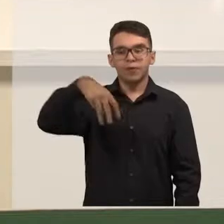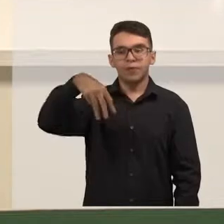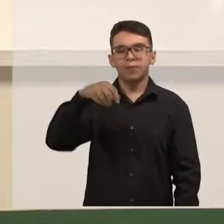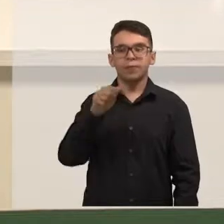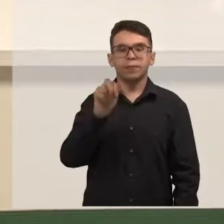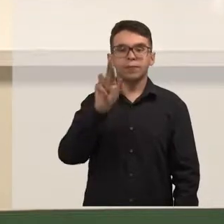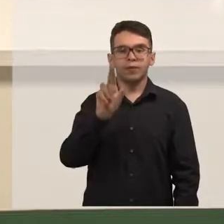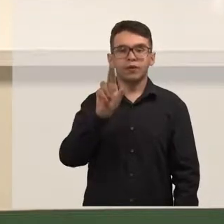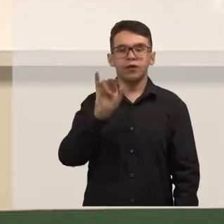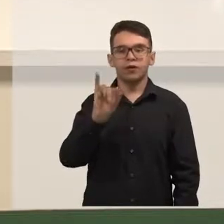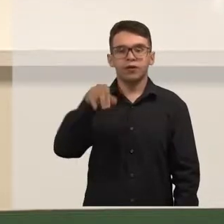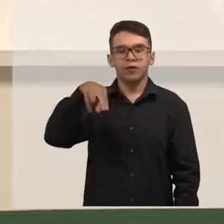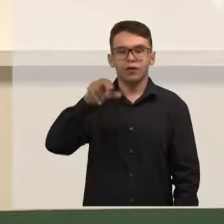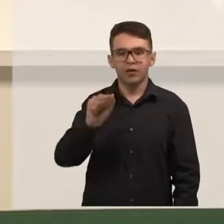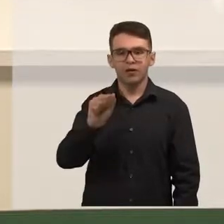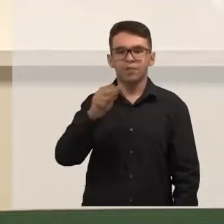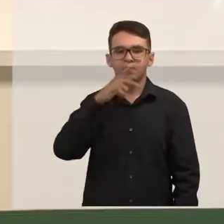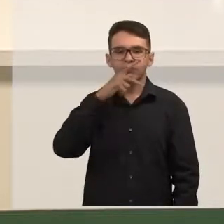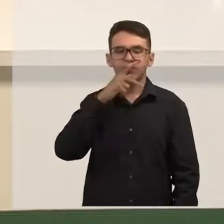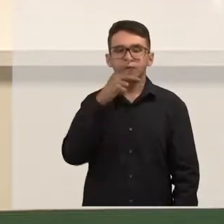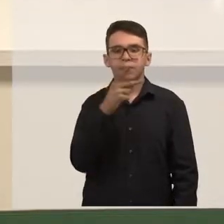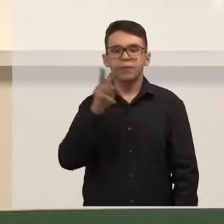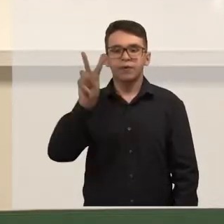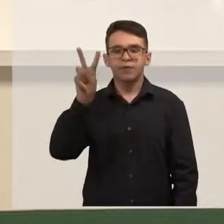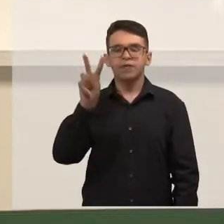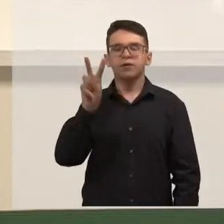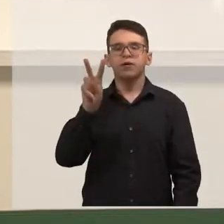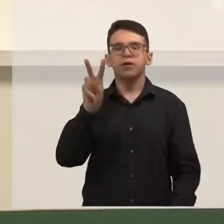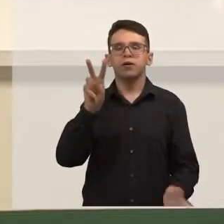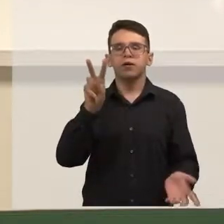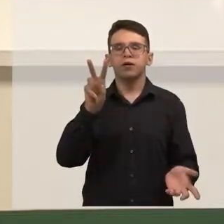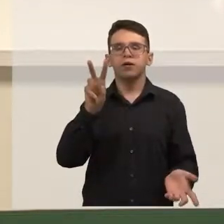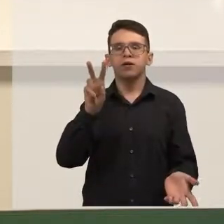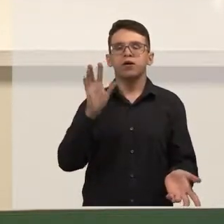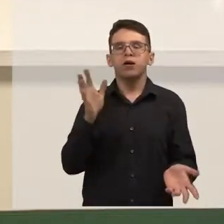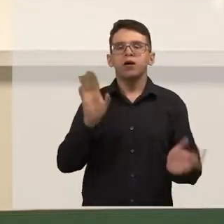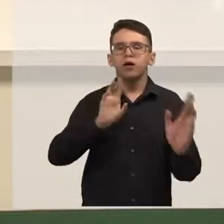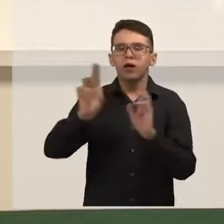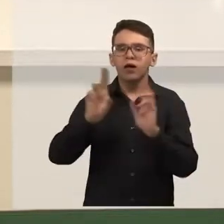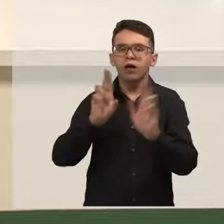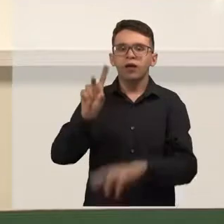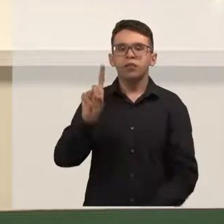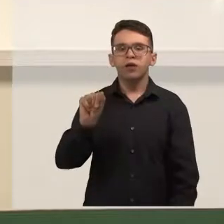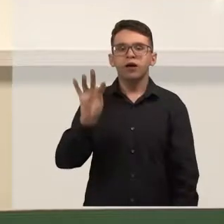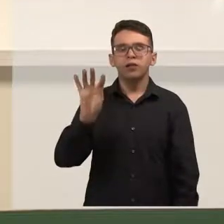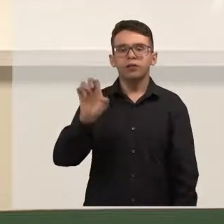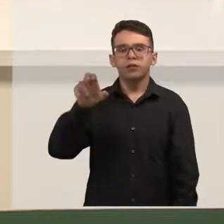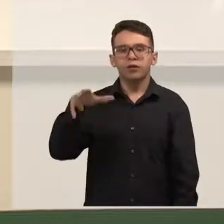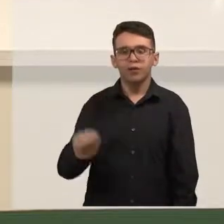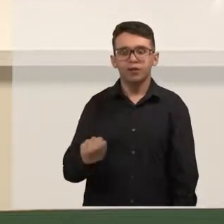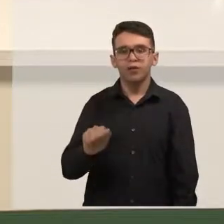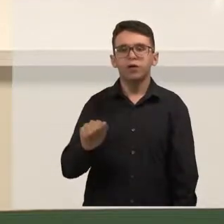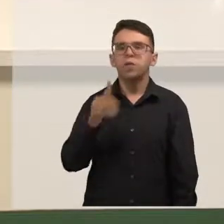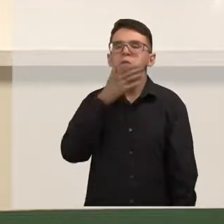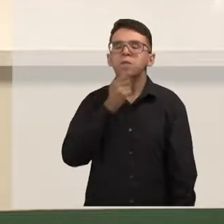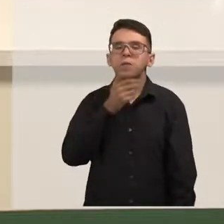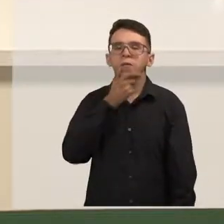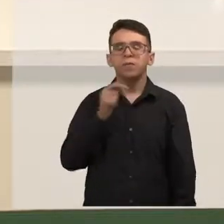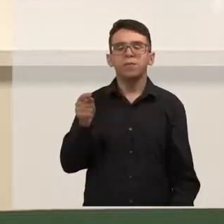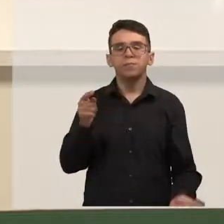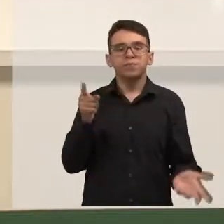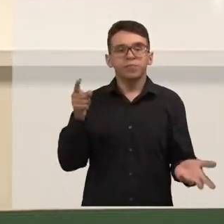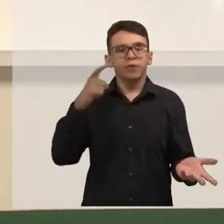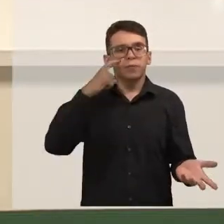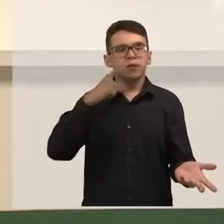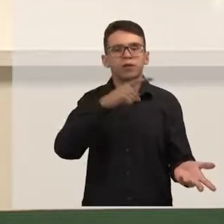PT, esteve com... Jovem Pan. Depois teve com o Datena, e a grande pergunta que está nas mídias sociais é